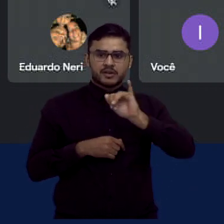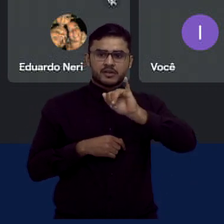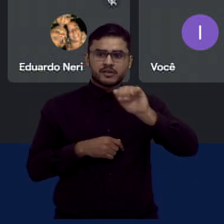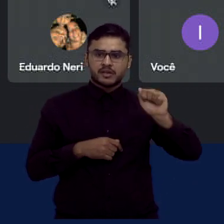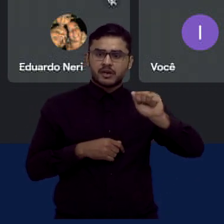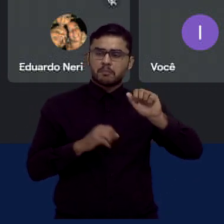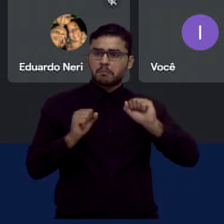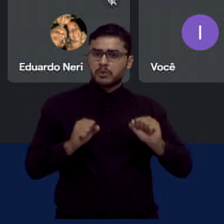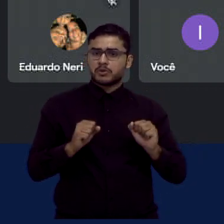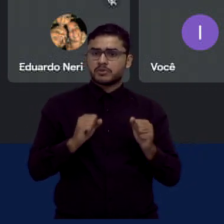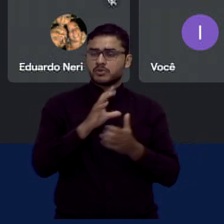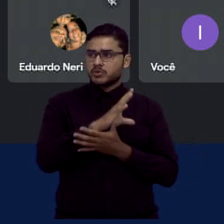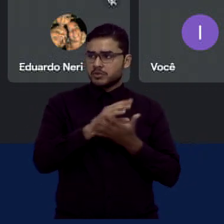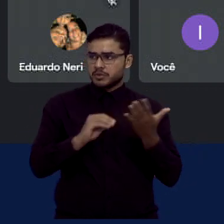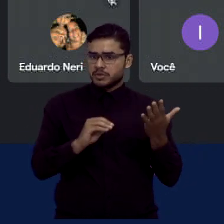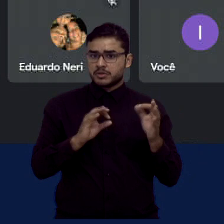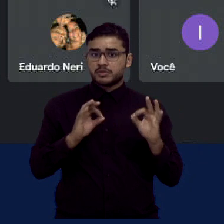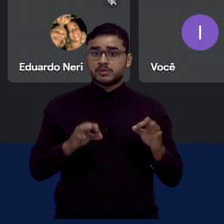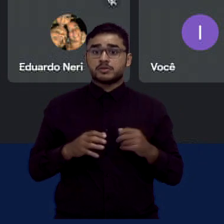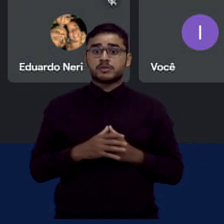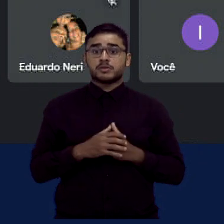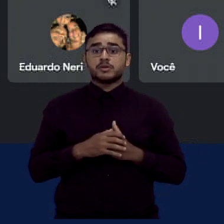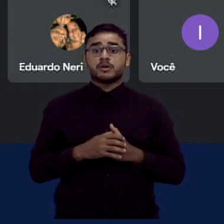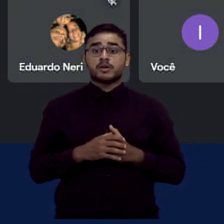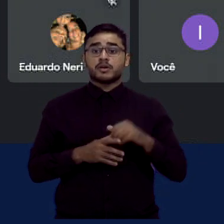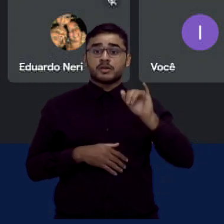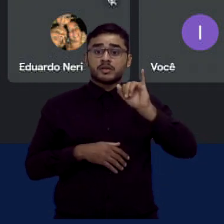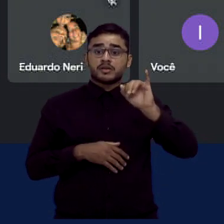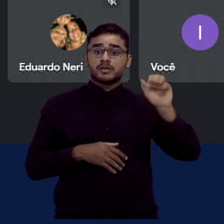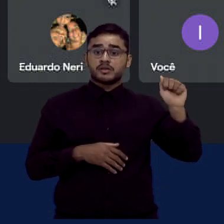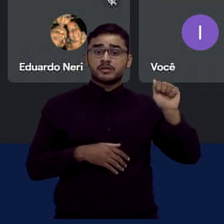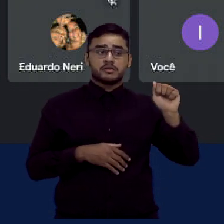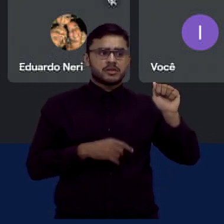IA. Então, o direito autoral da IA